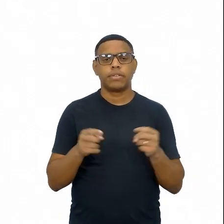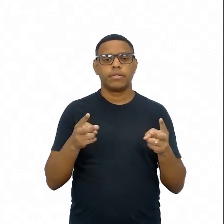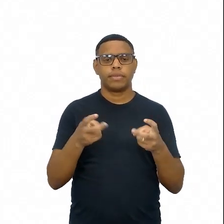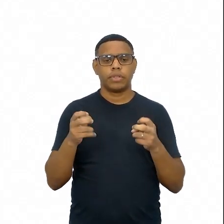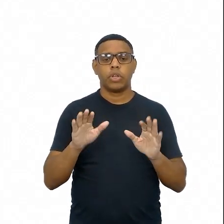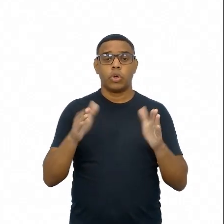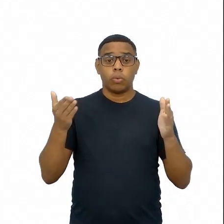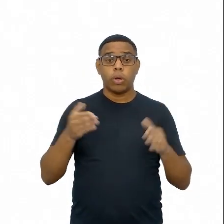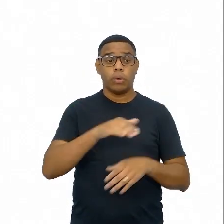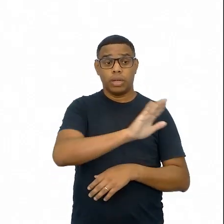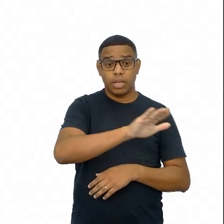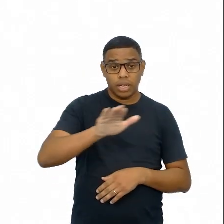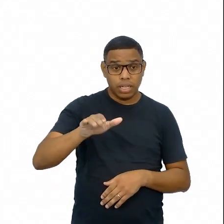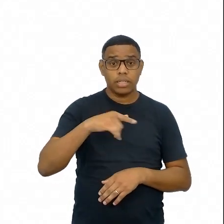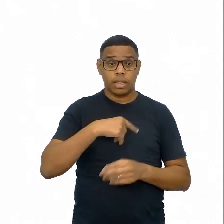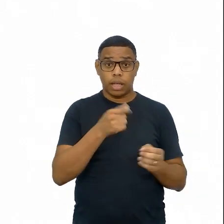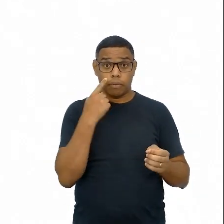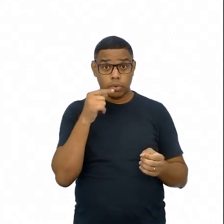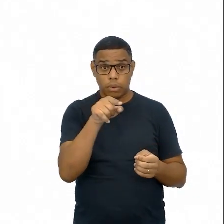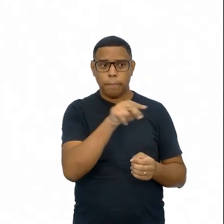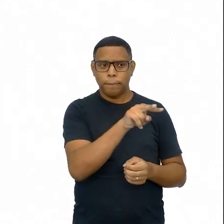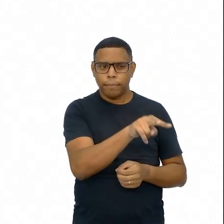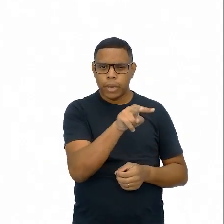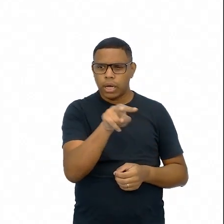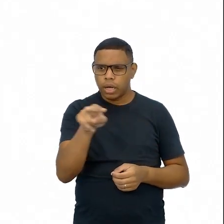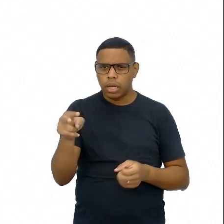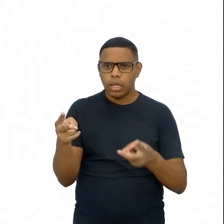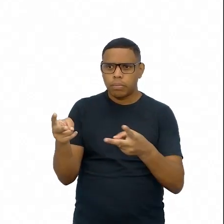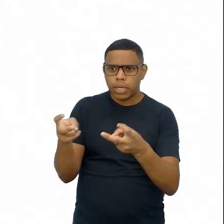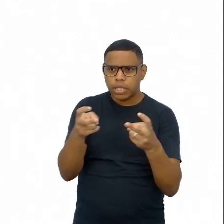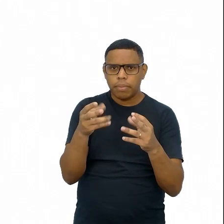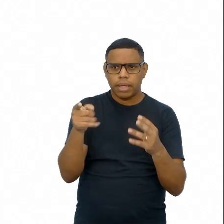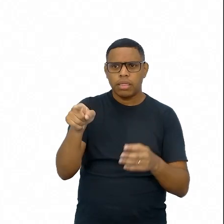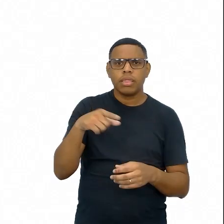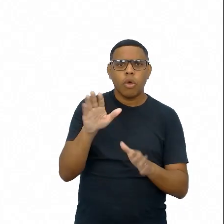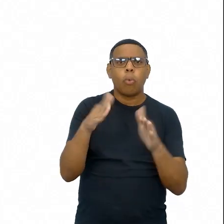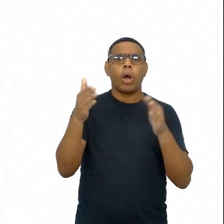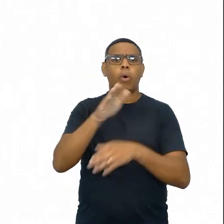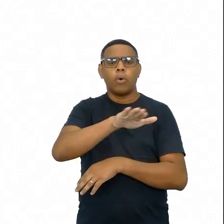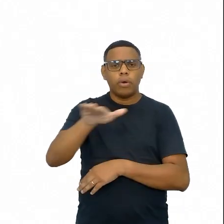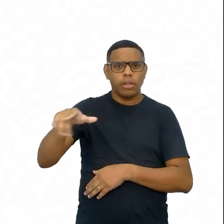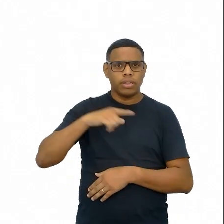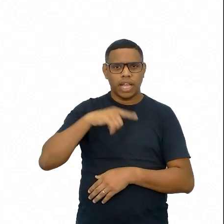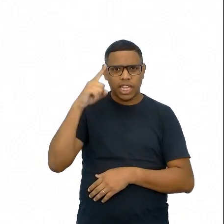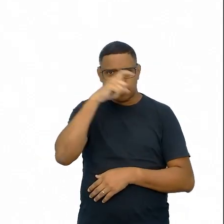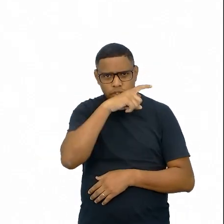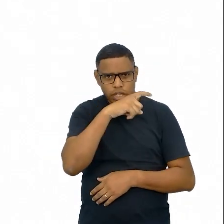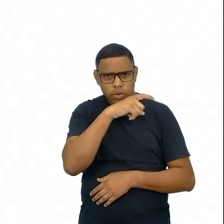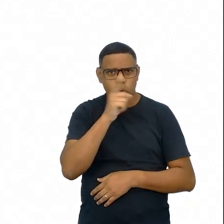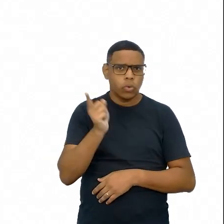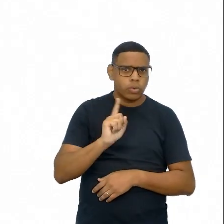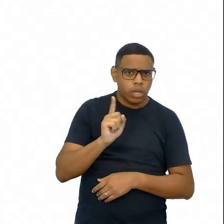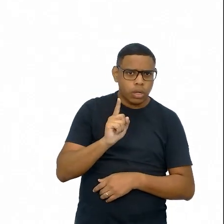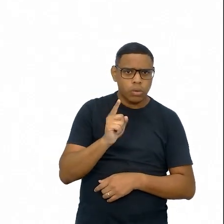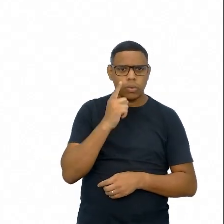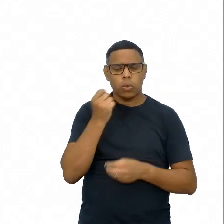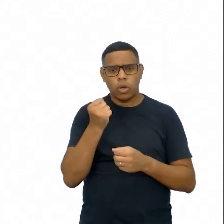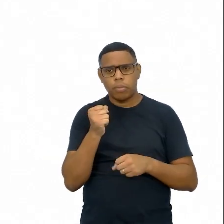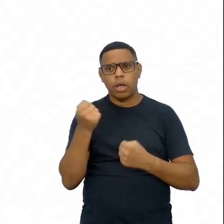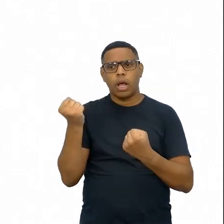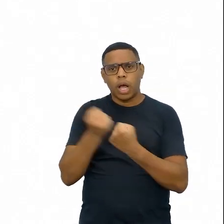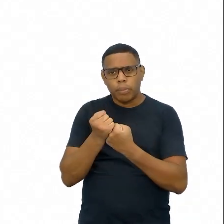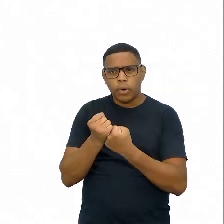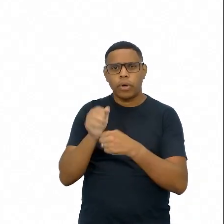das crianças apresenta as dificuldades, né, utilize, né, sempre aí o quadro numérico, né, como apoio, que é